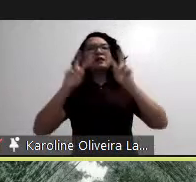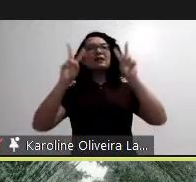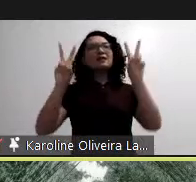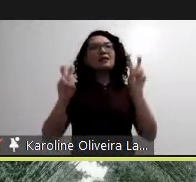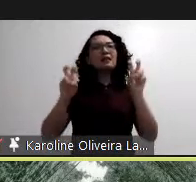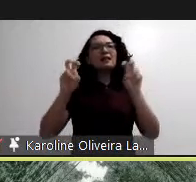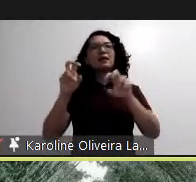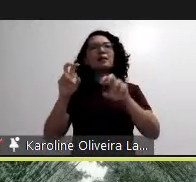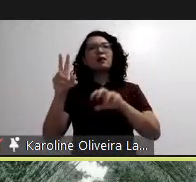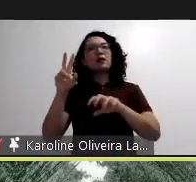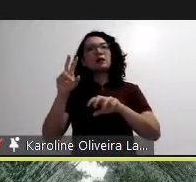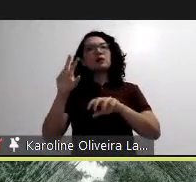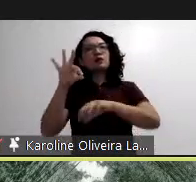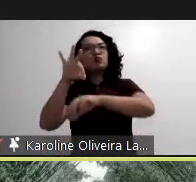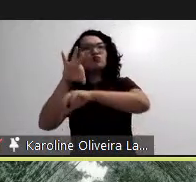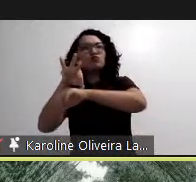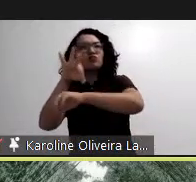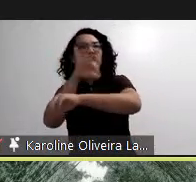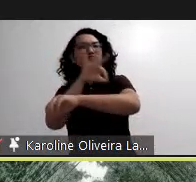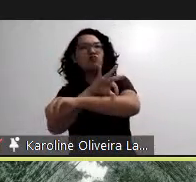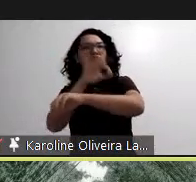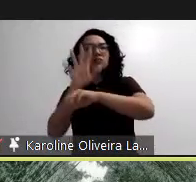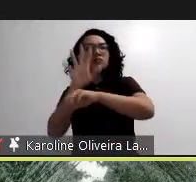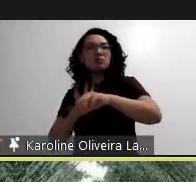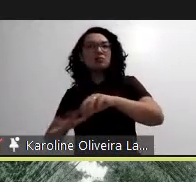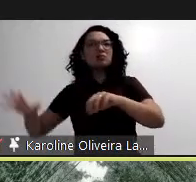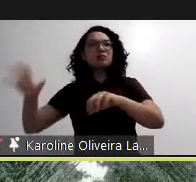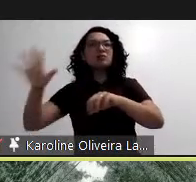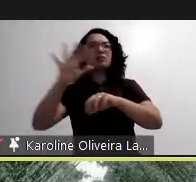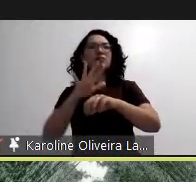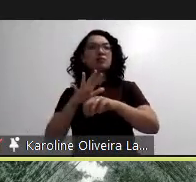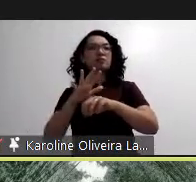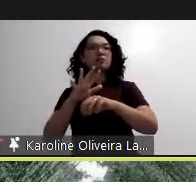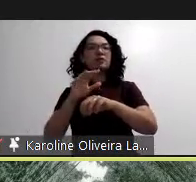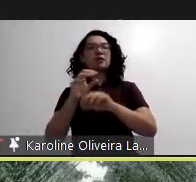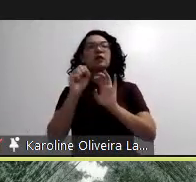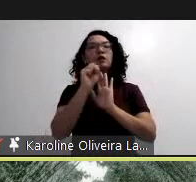na segunda metade, sobretudo do século XX.